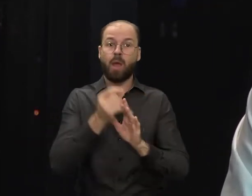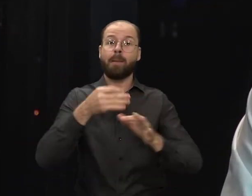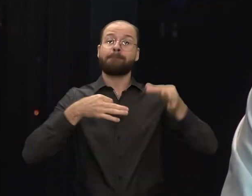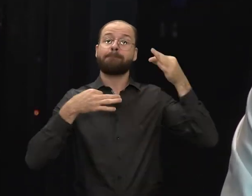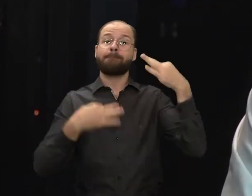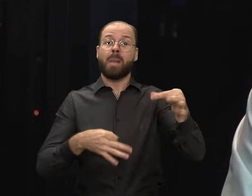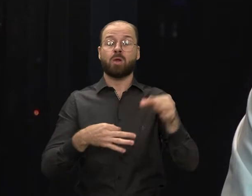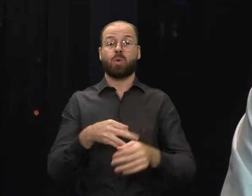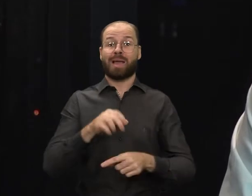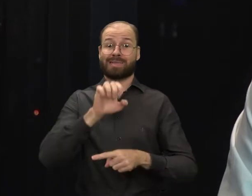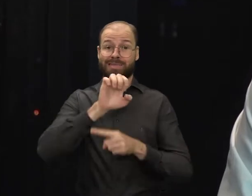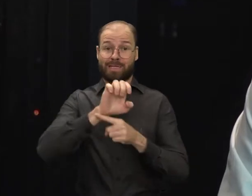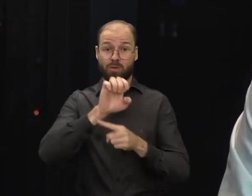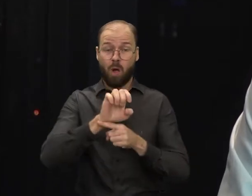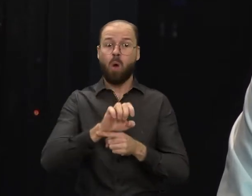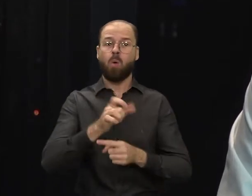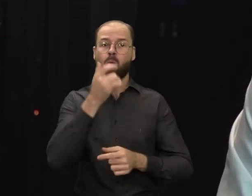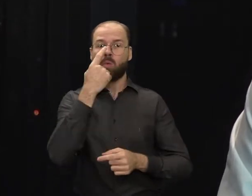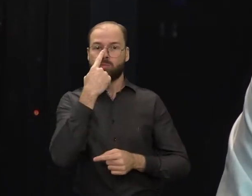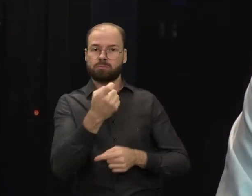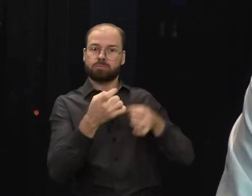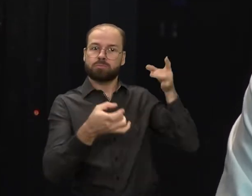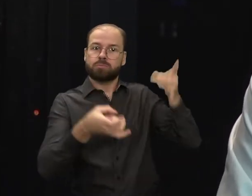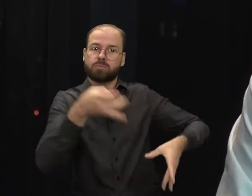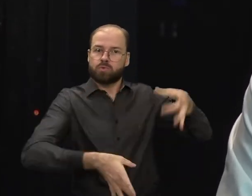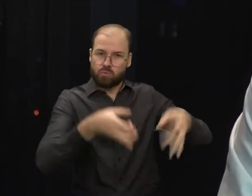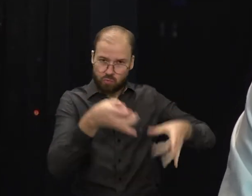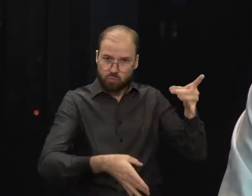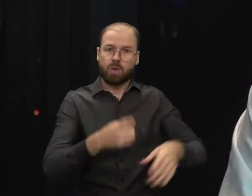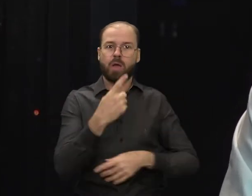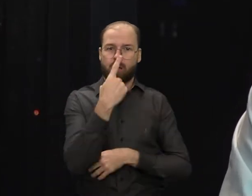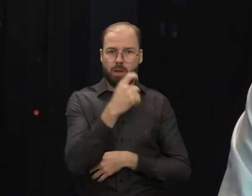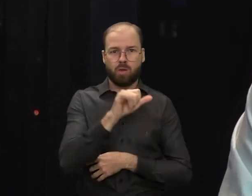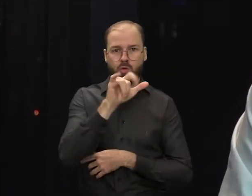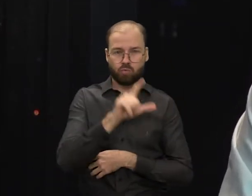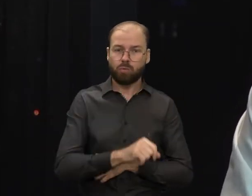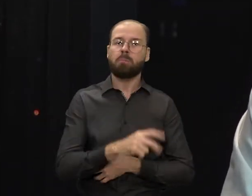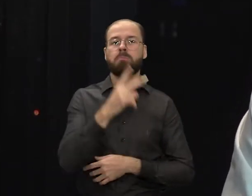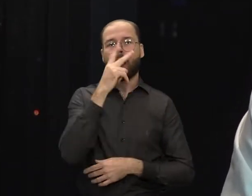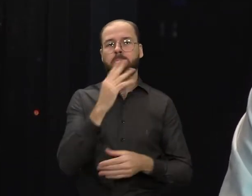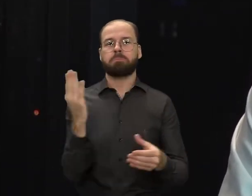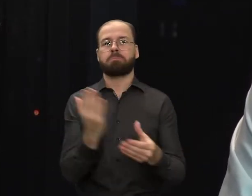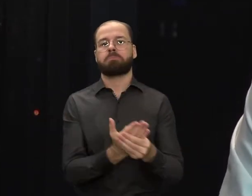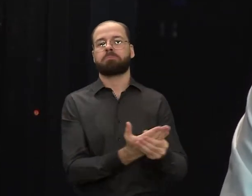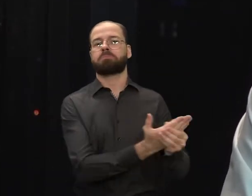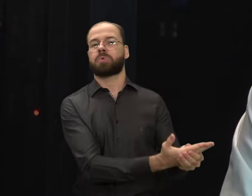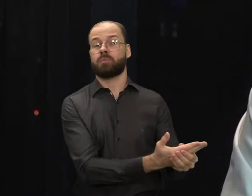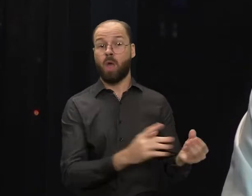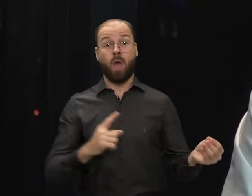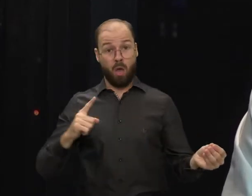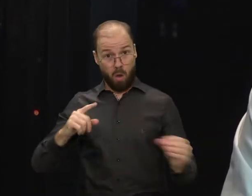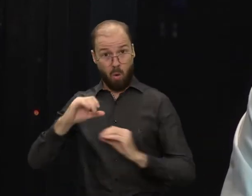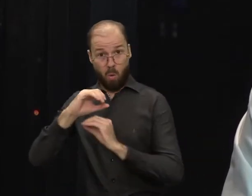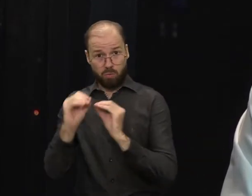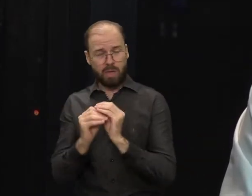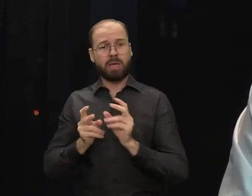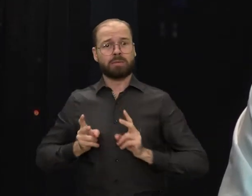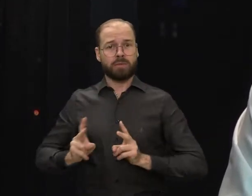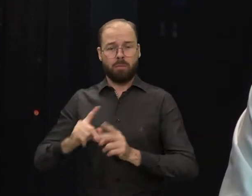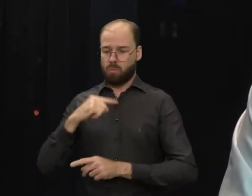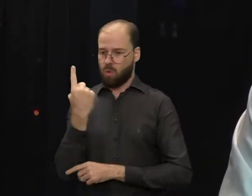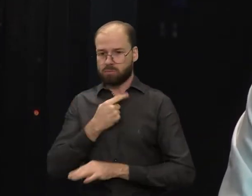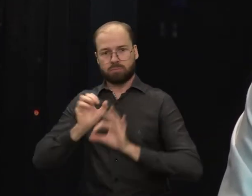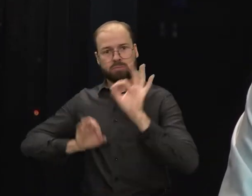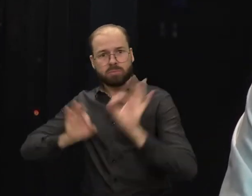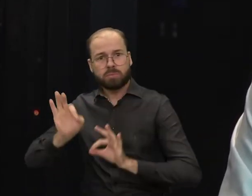resíduos sólidos, né? Que ficou na gaveta. A gente faz, na UFG a gente faz muitos estudos para o estado, né?